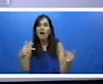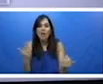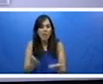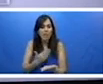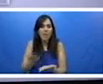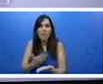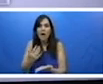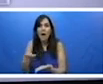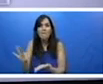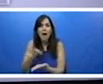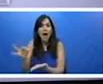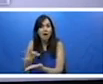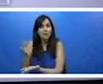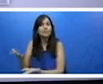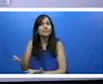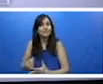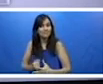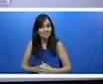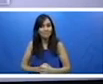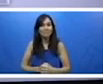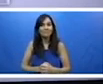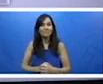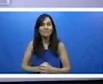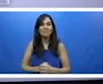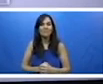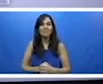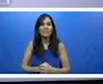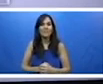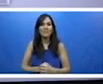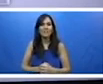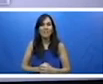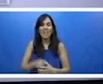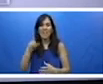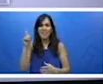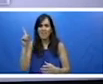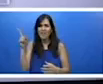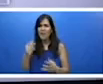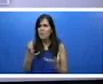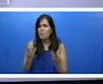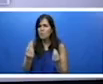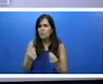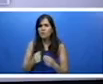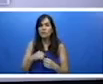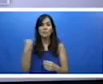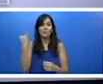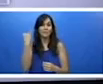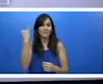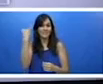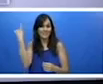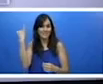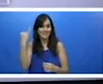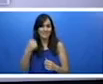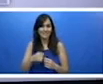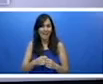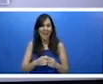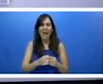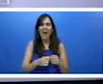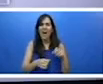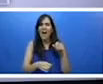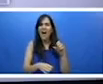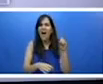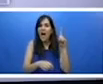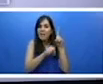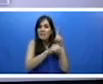páginas explicativas de Alberto Dines, grande especialista em Zweig. A edição faz jus ao escritor, cujo suicídio